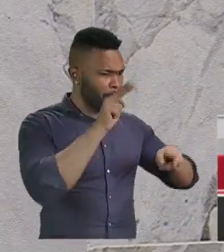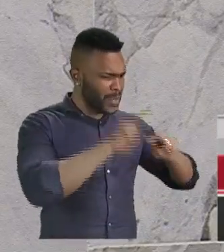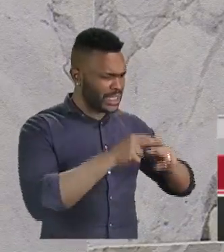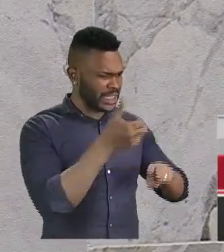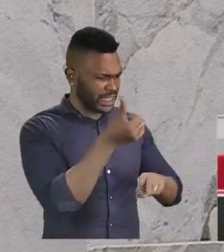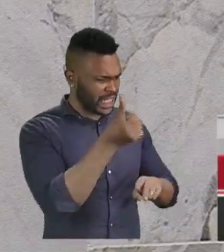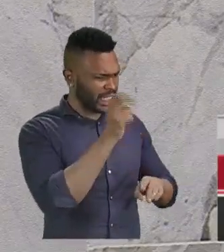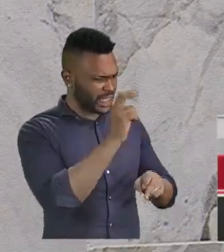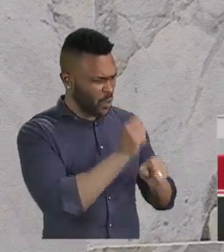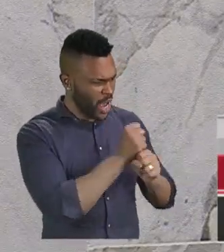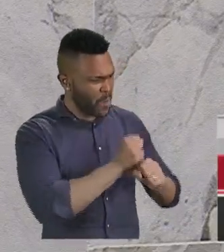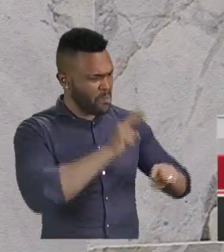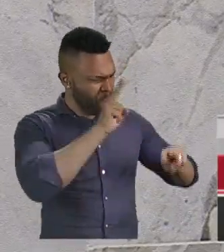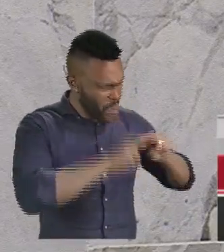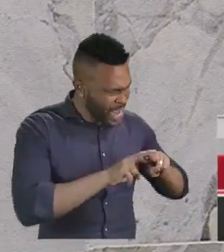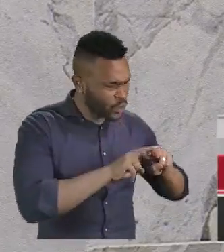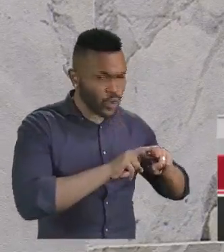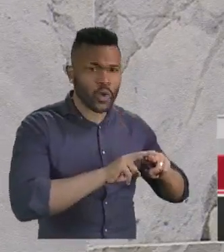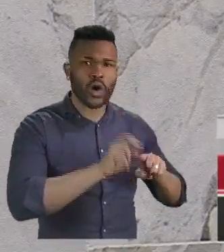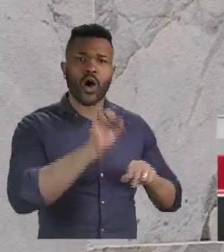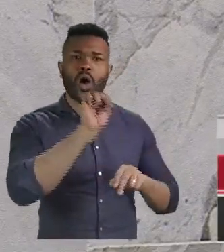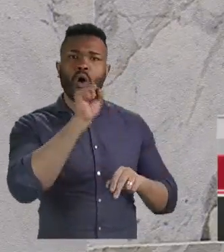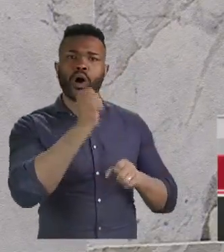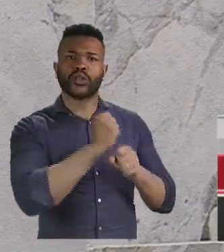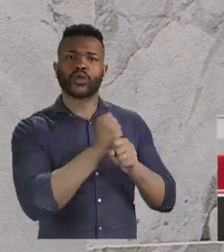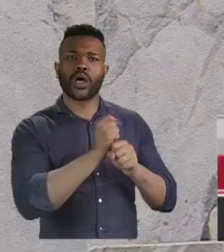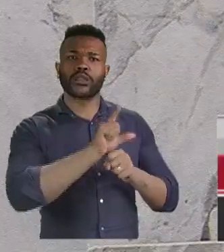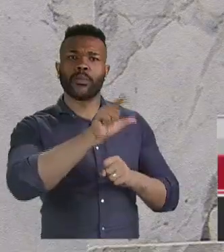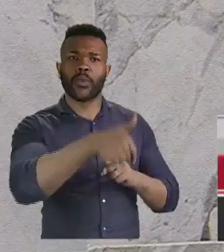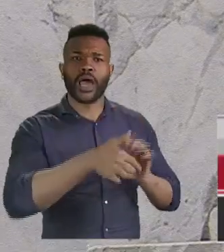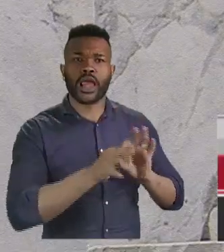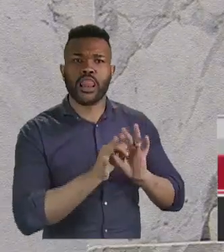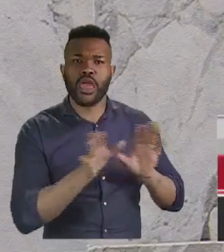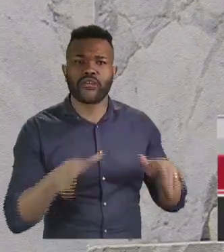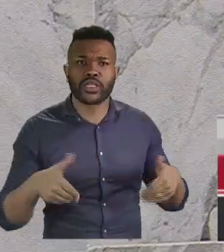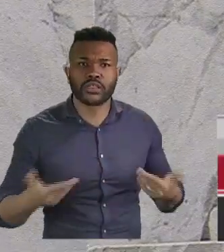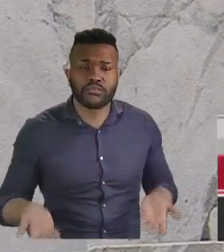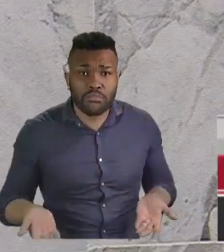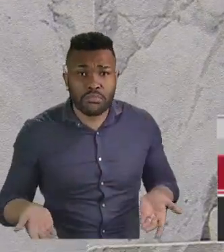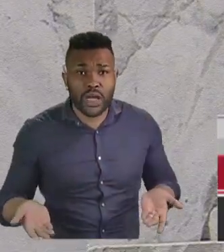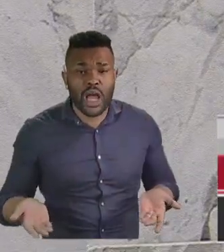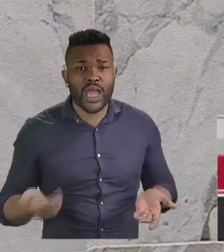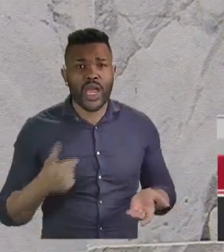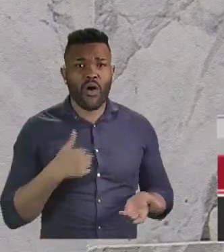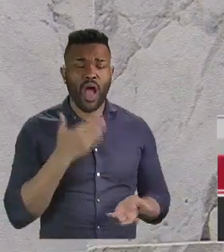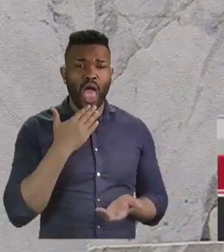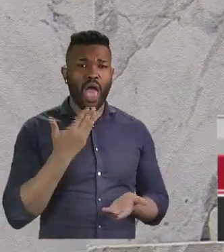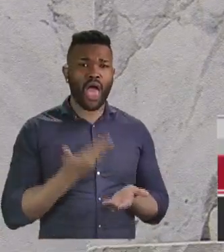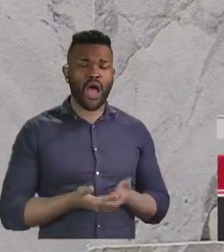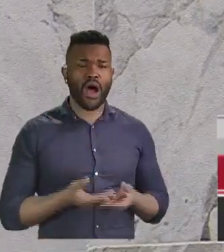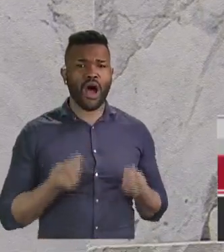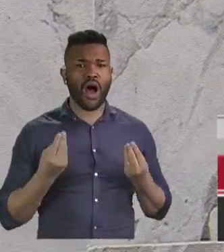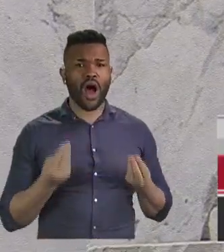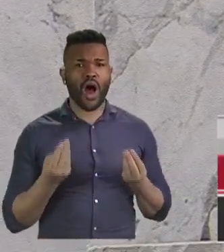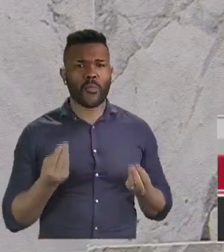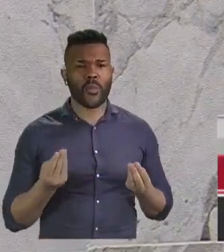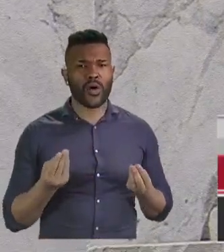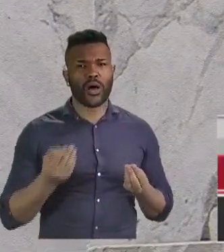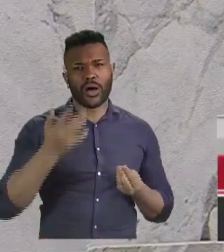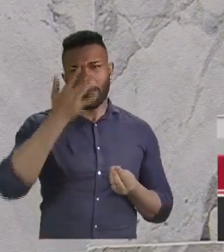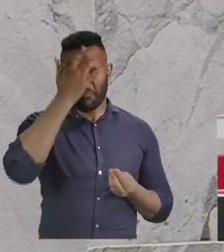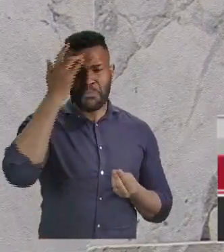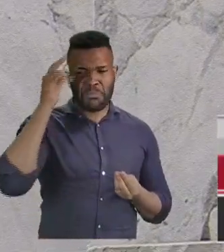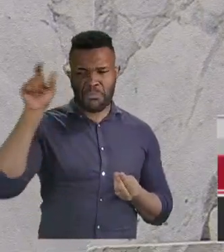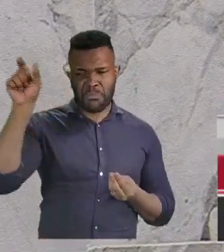anos depois, a justiça mesmo coloca esse indivíduo em liberdade. Então eu fico pasmo quando eu vejo um cidadão que